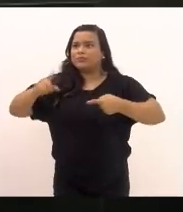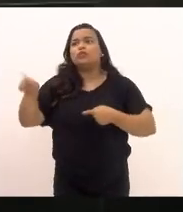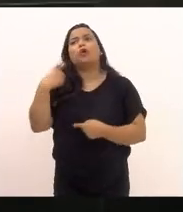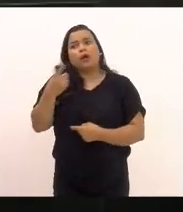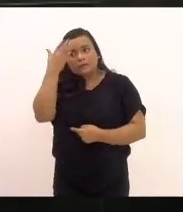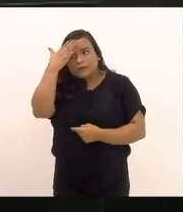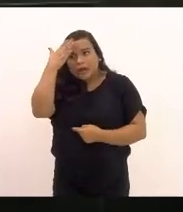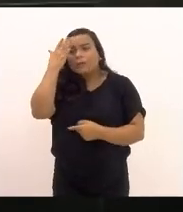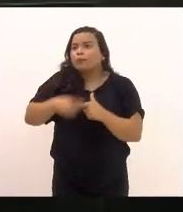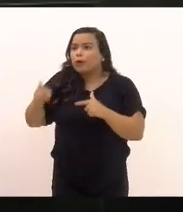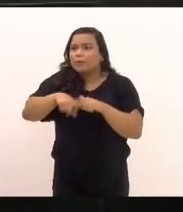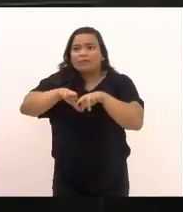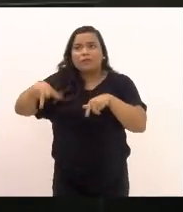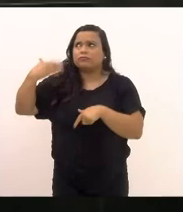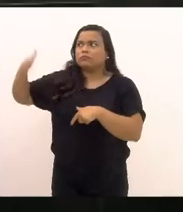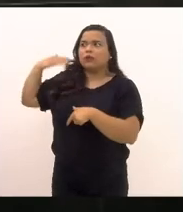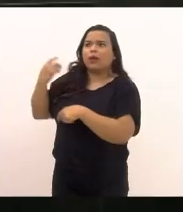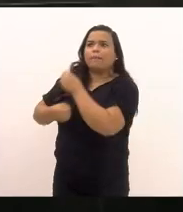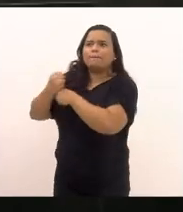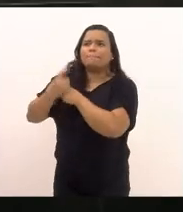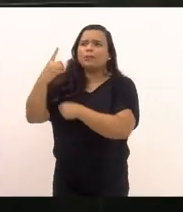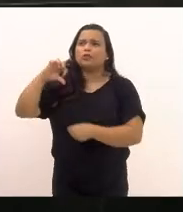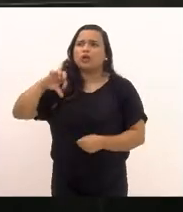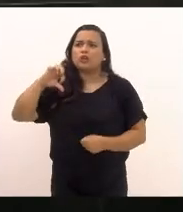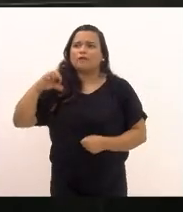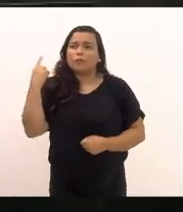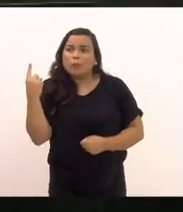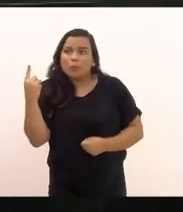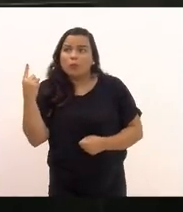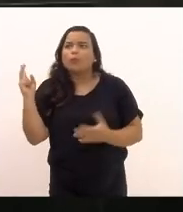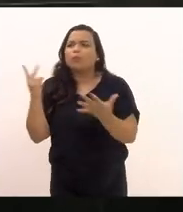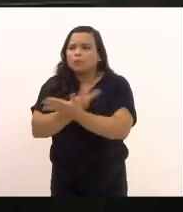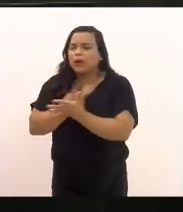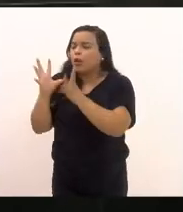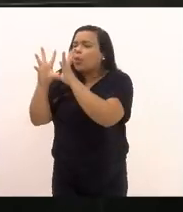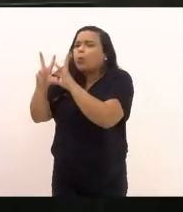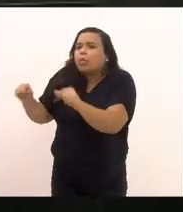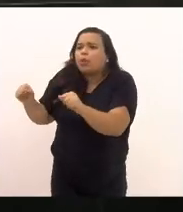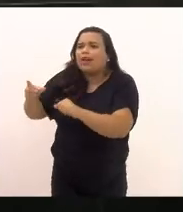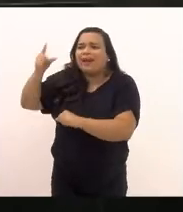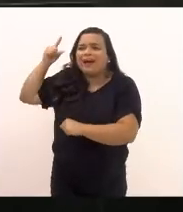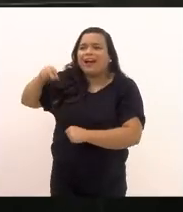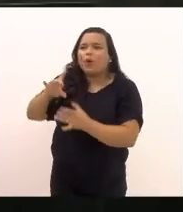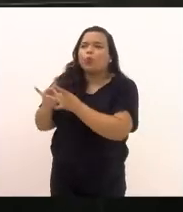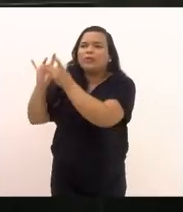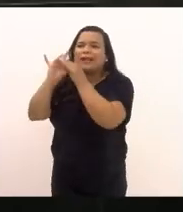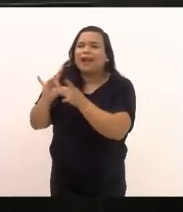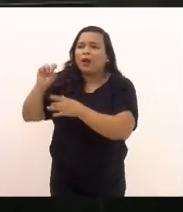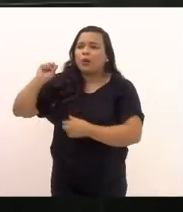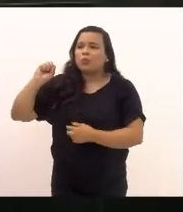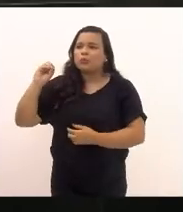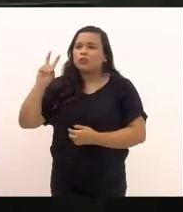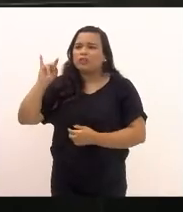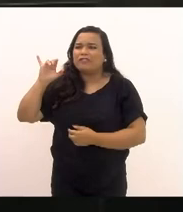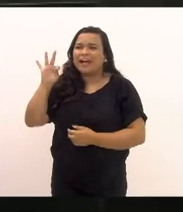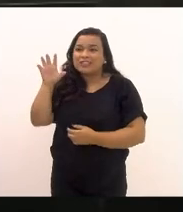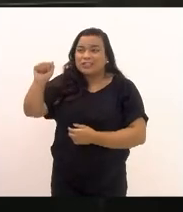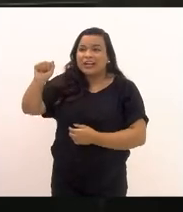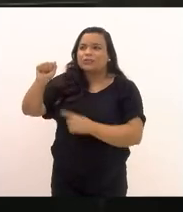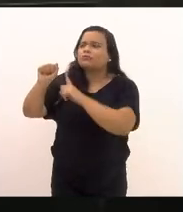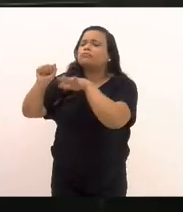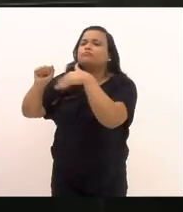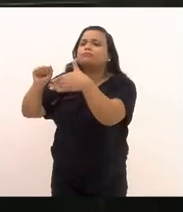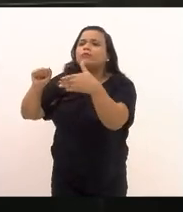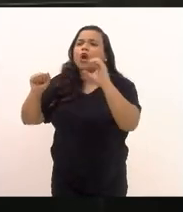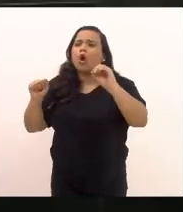medida. Desde 1991, quando houve a dissolução da antiga União Soviética, havia um acordo para que a OTAN, a